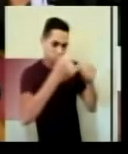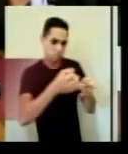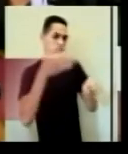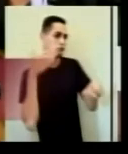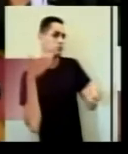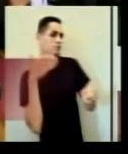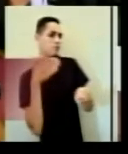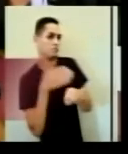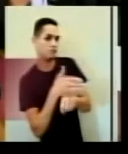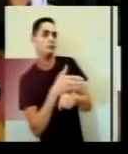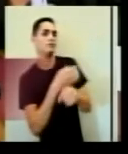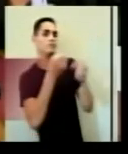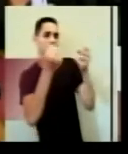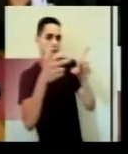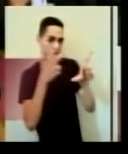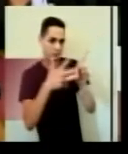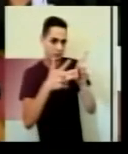nenhum.